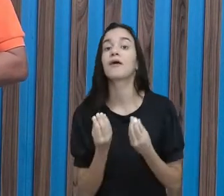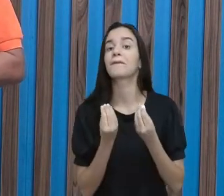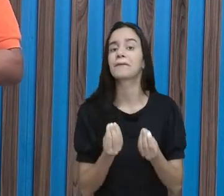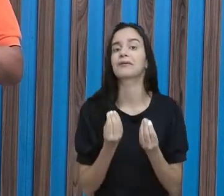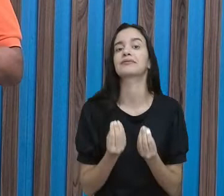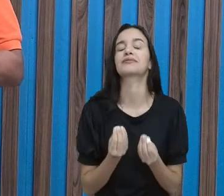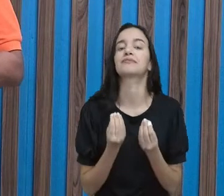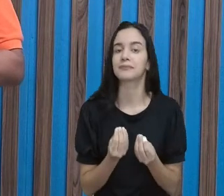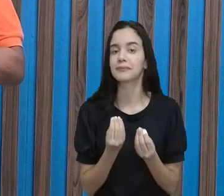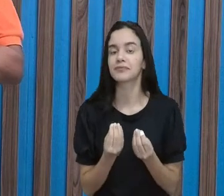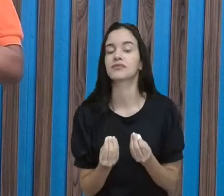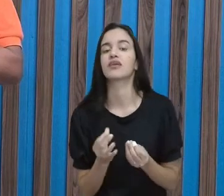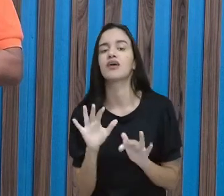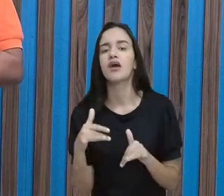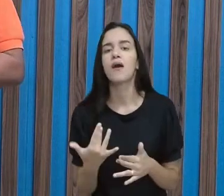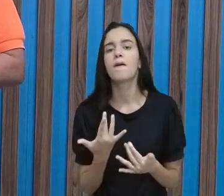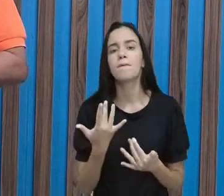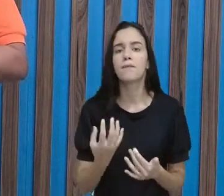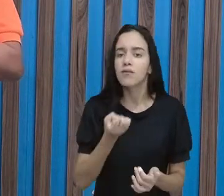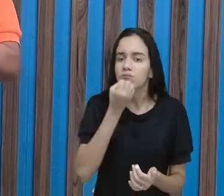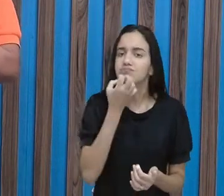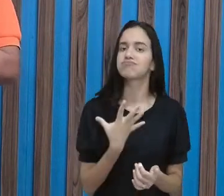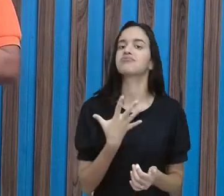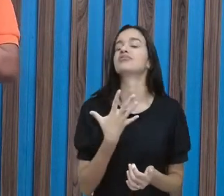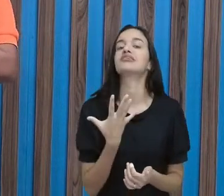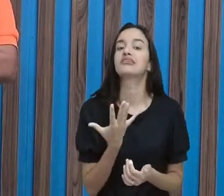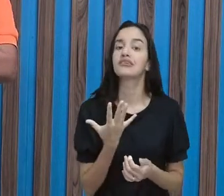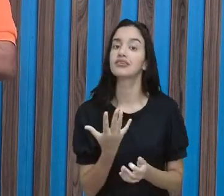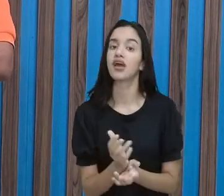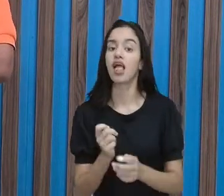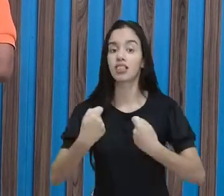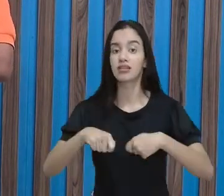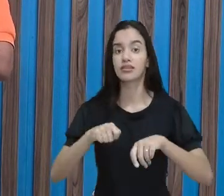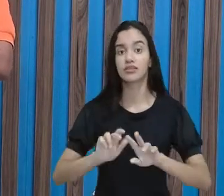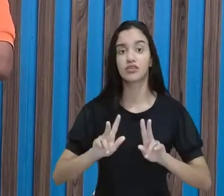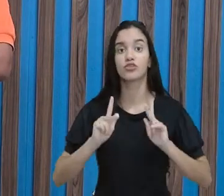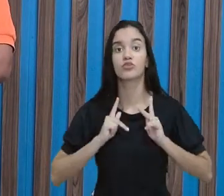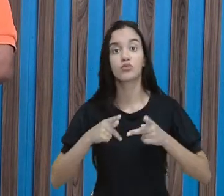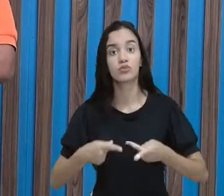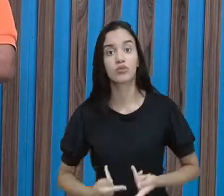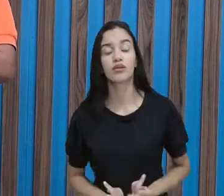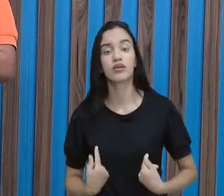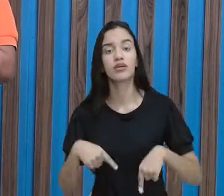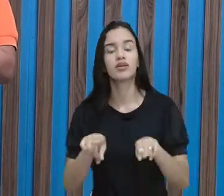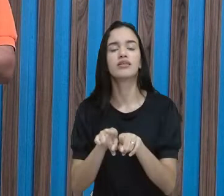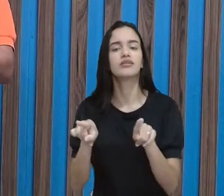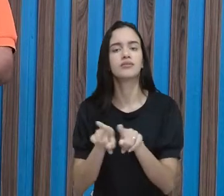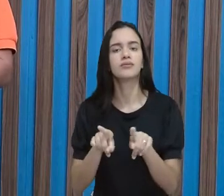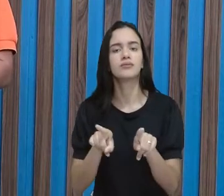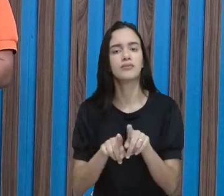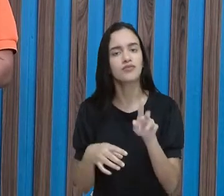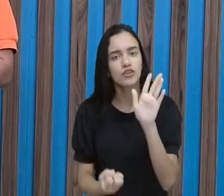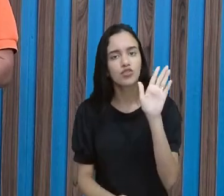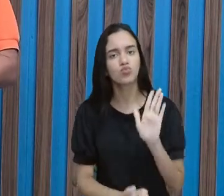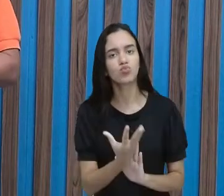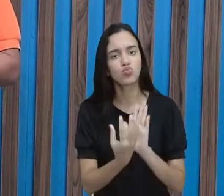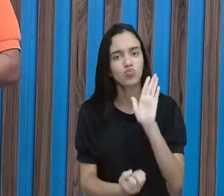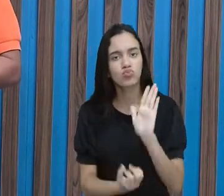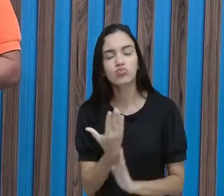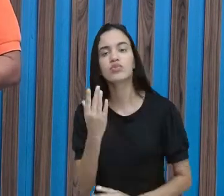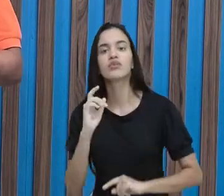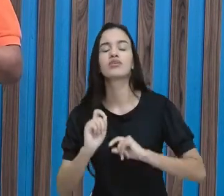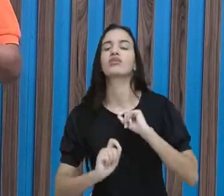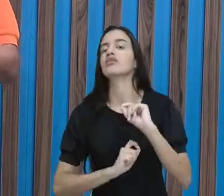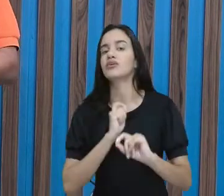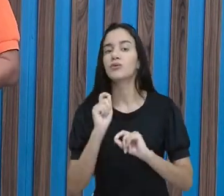isso, para satisfazer as necessidades do homem à medida que elas vão surgindo, que